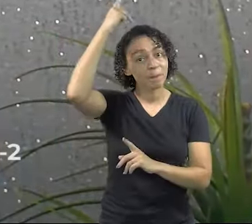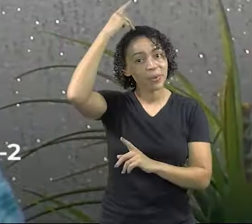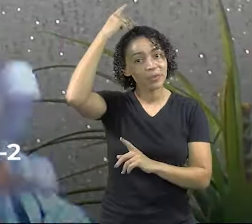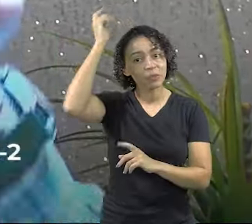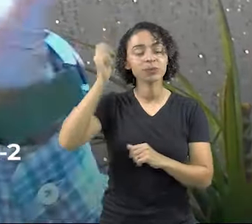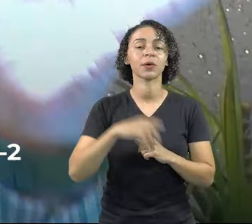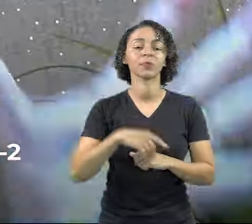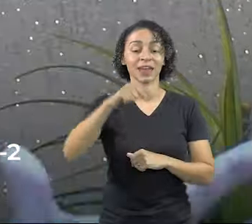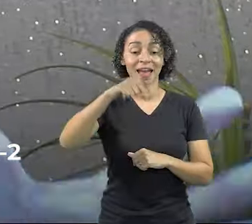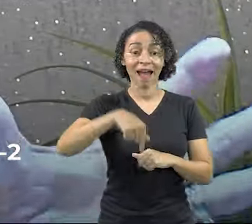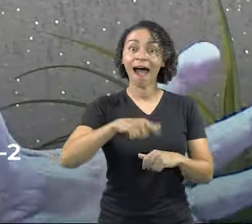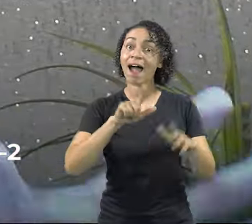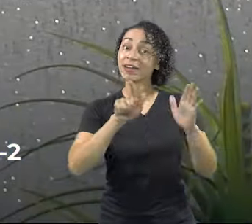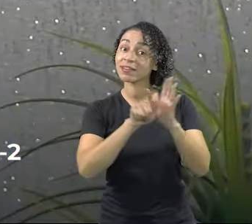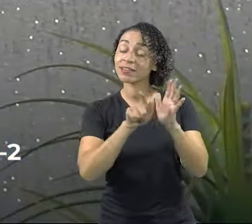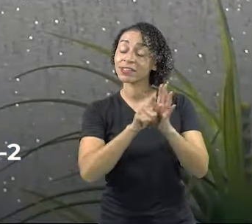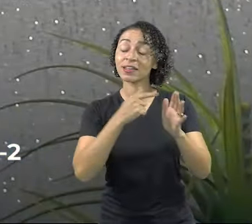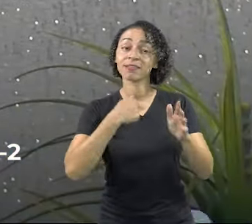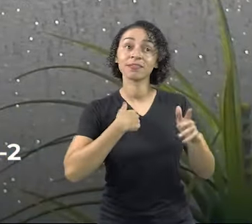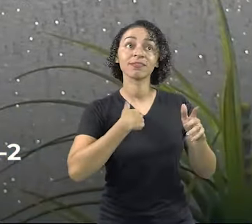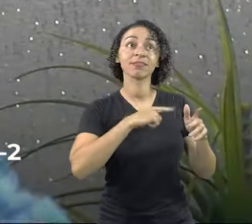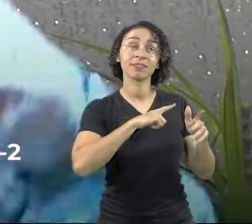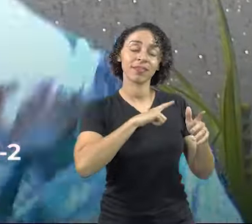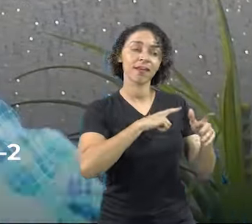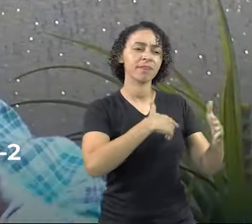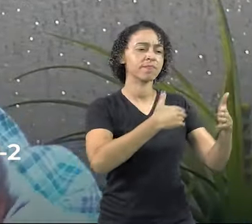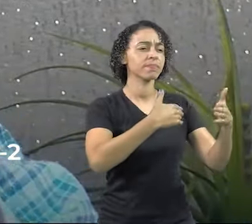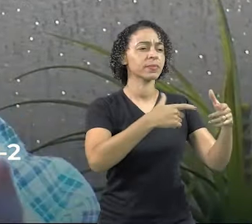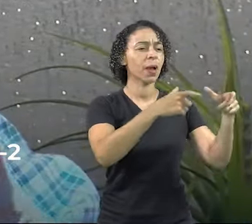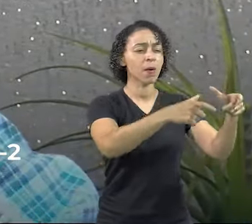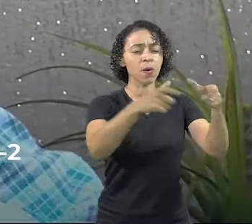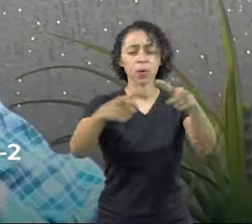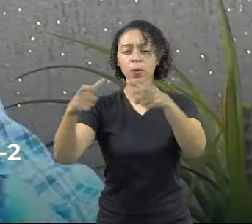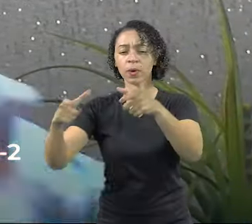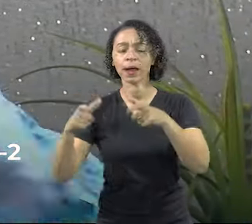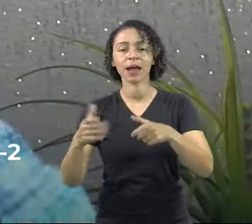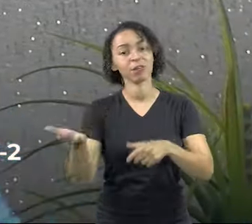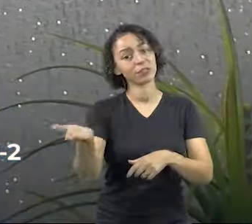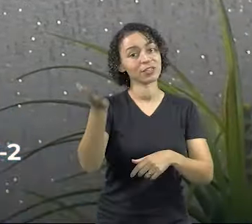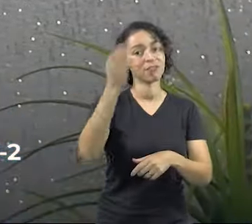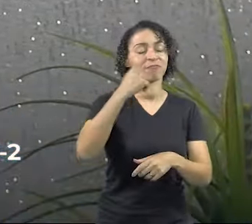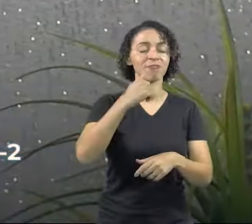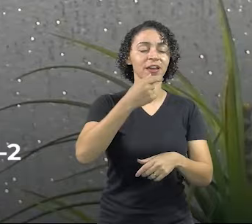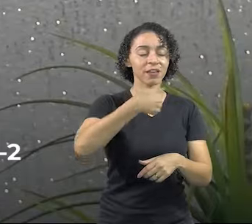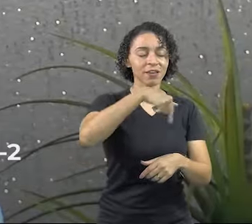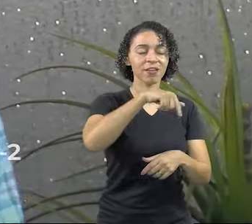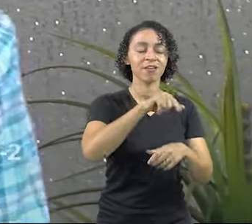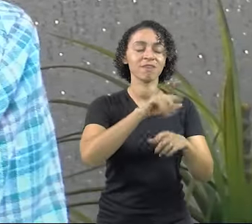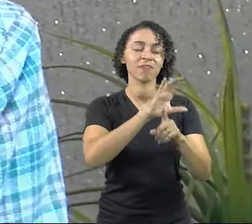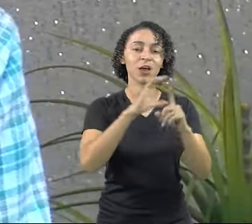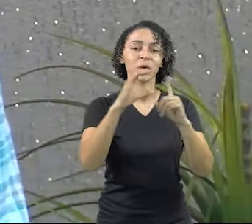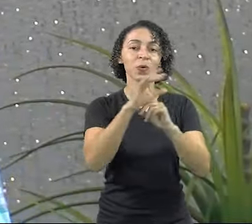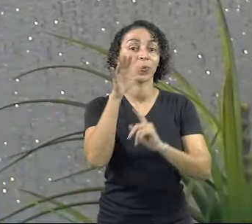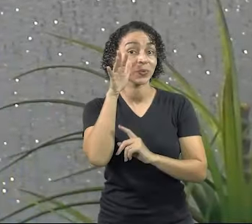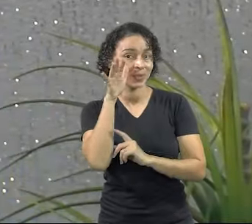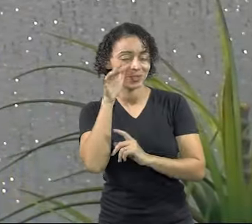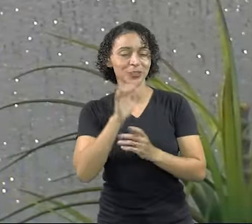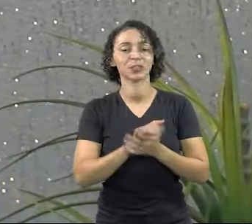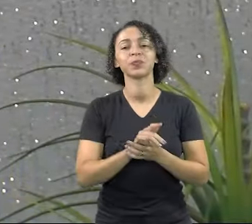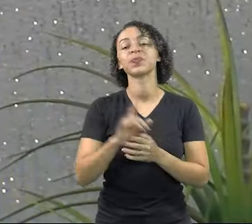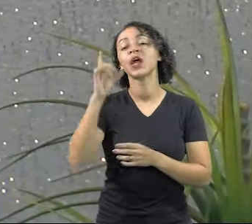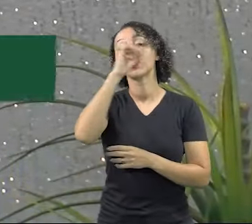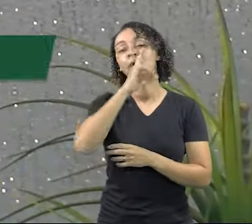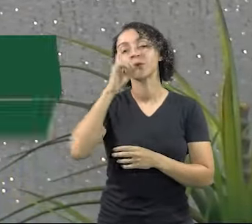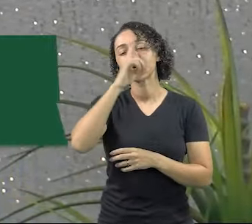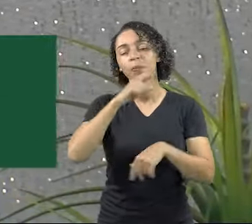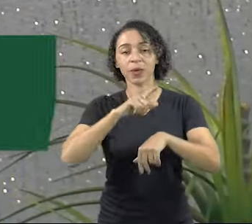Pentecostal como nós temos vários auditórios você vem PR igreja e nós vamos encaminhar você para um dos auditórios tá